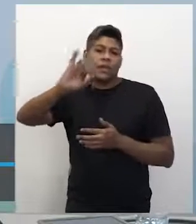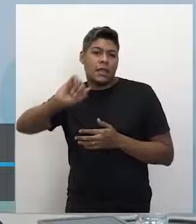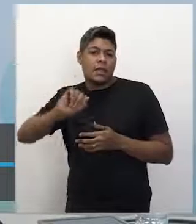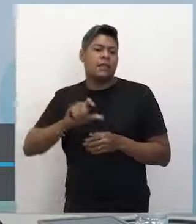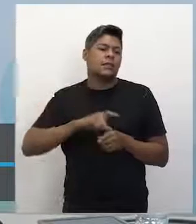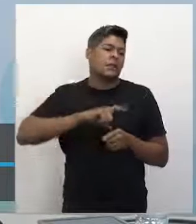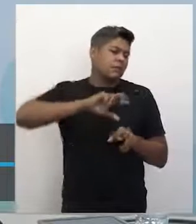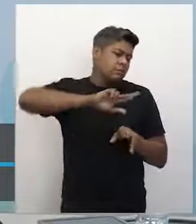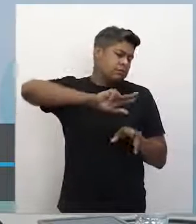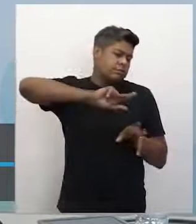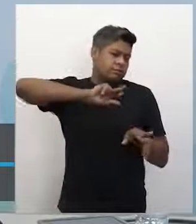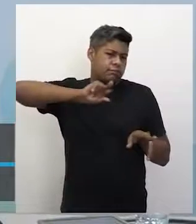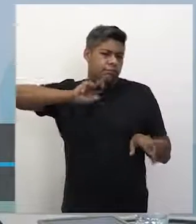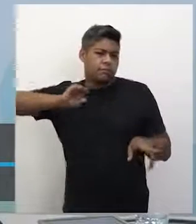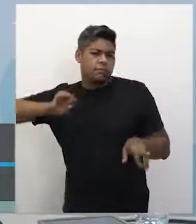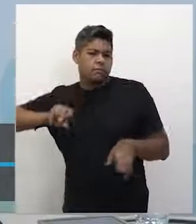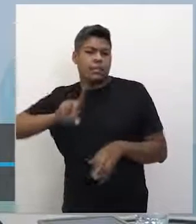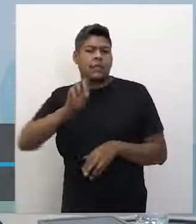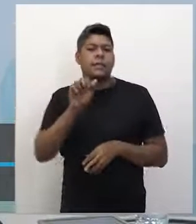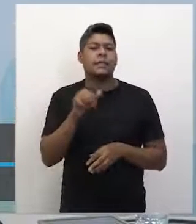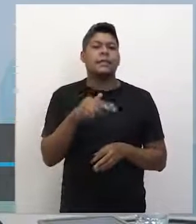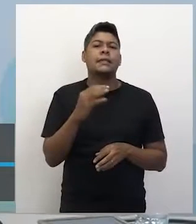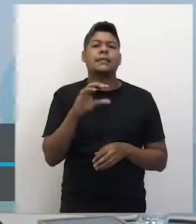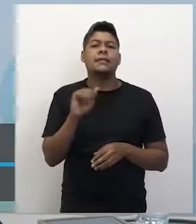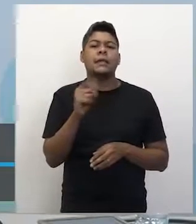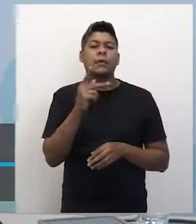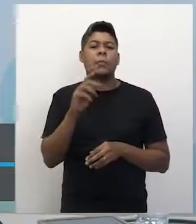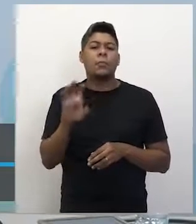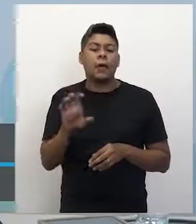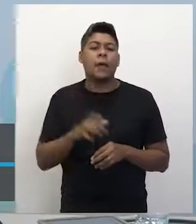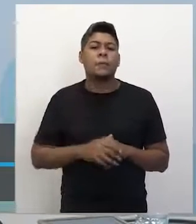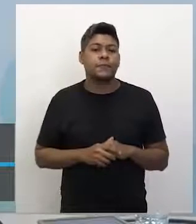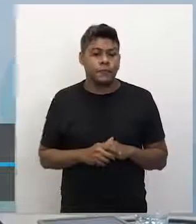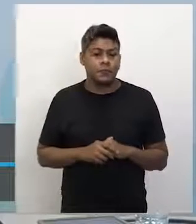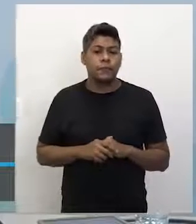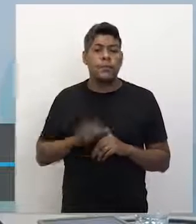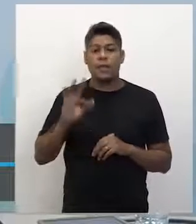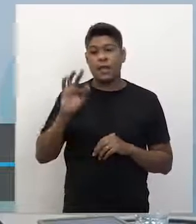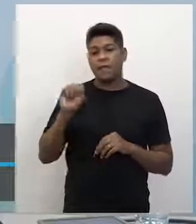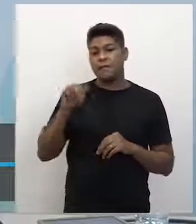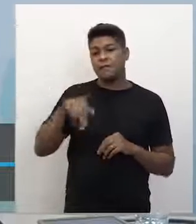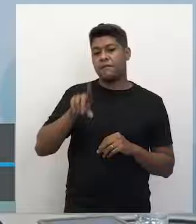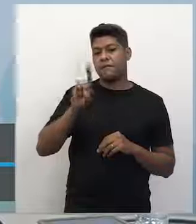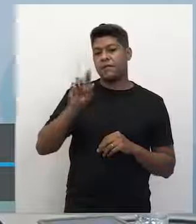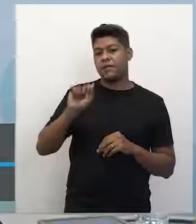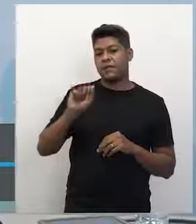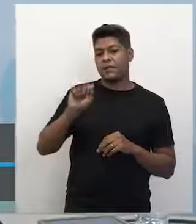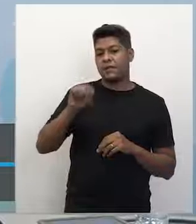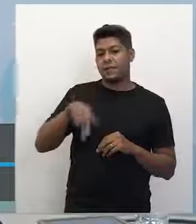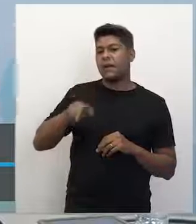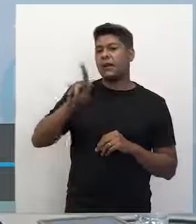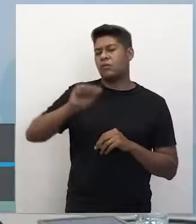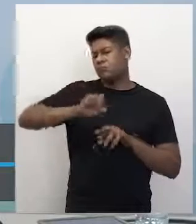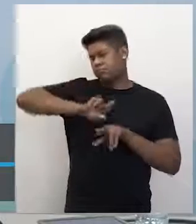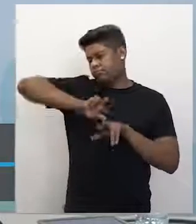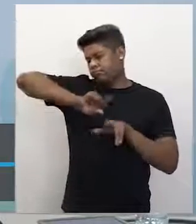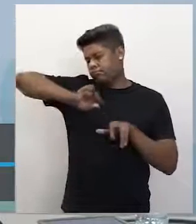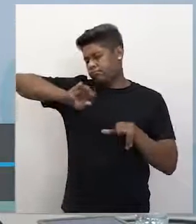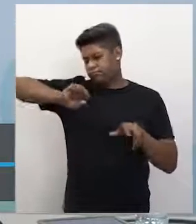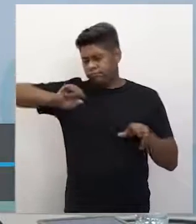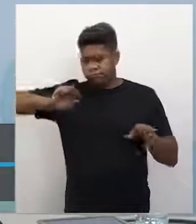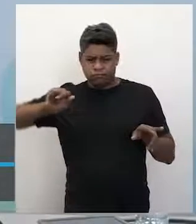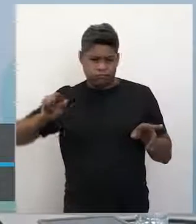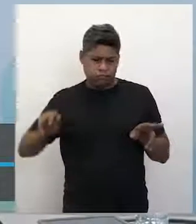maracatu, dança do pezinho, olha só. O jongo, fandango e assim vai sucessivamente até o Aí,